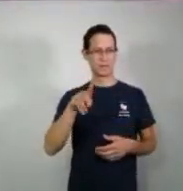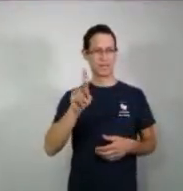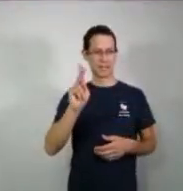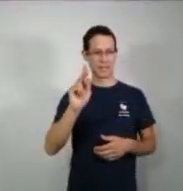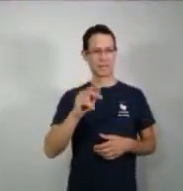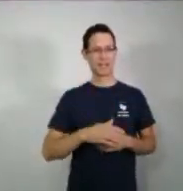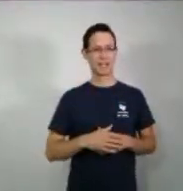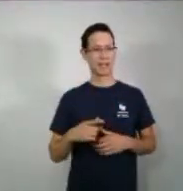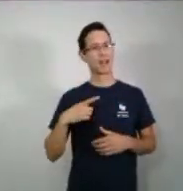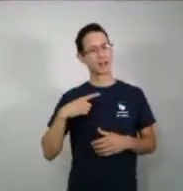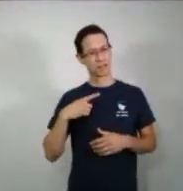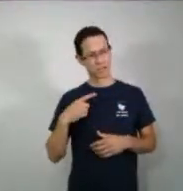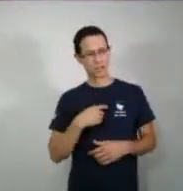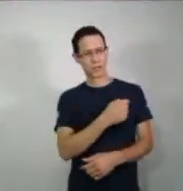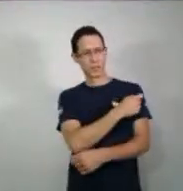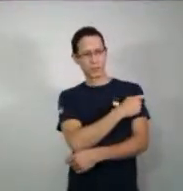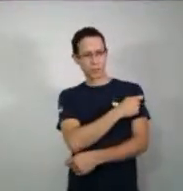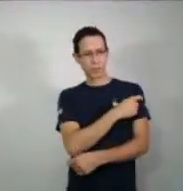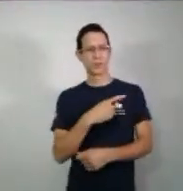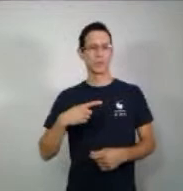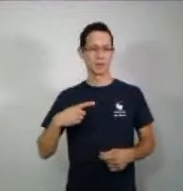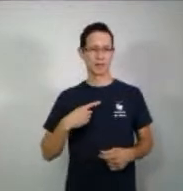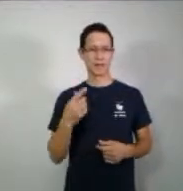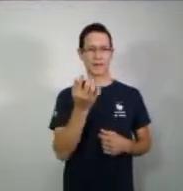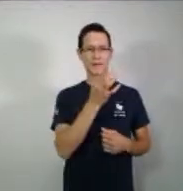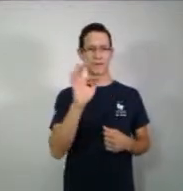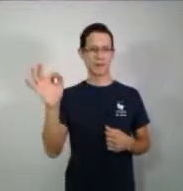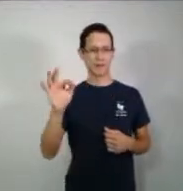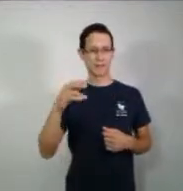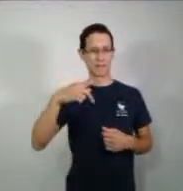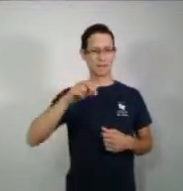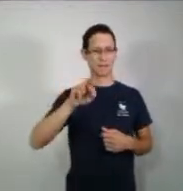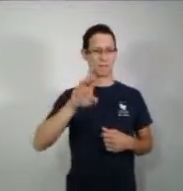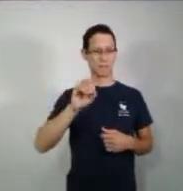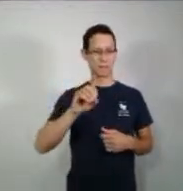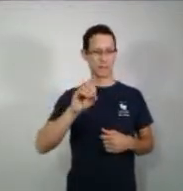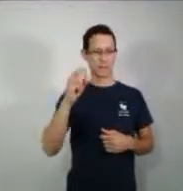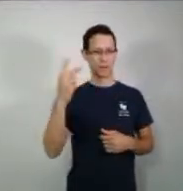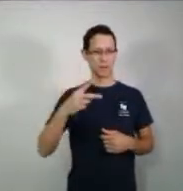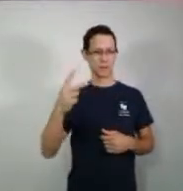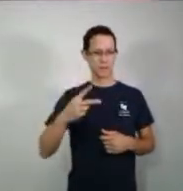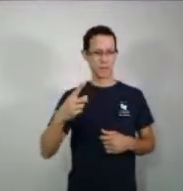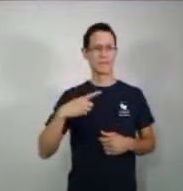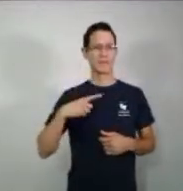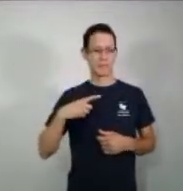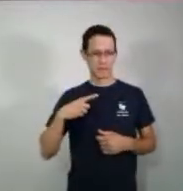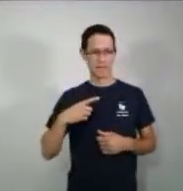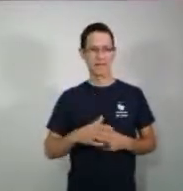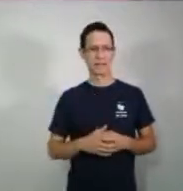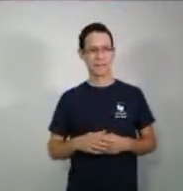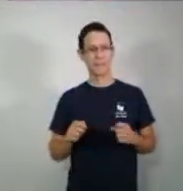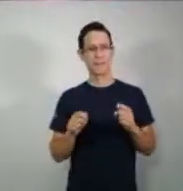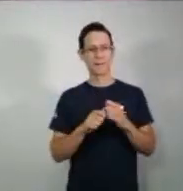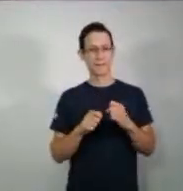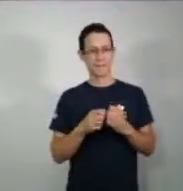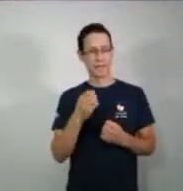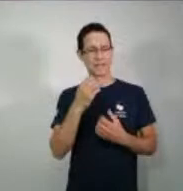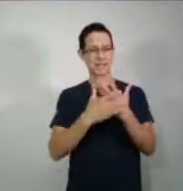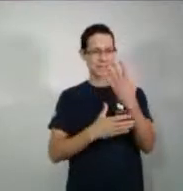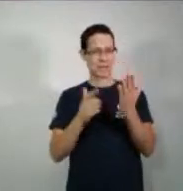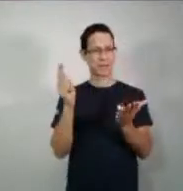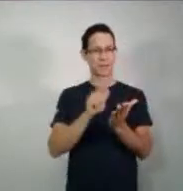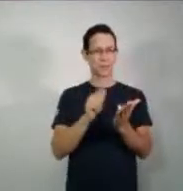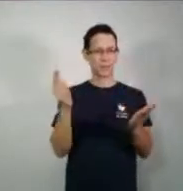foi aluno dele de francês no Pedro II. Ah, ele fez vi alguma coisa dele no